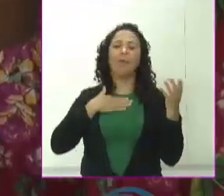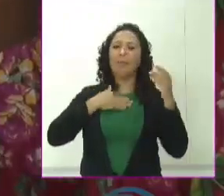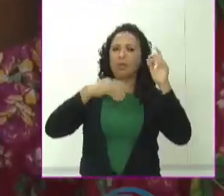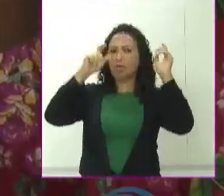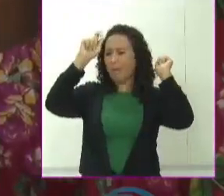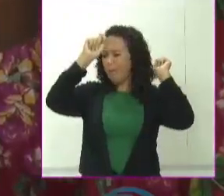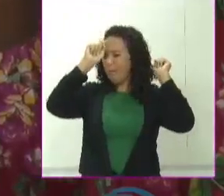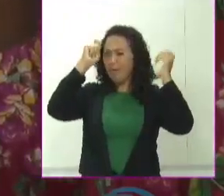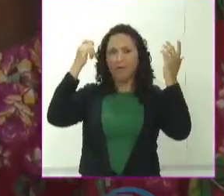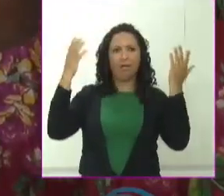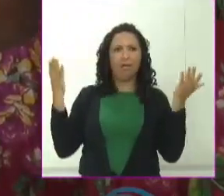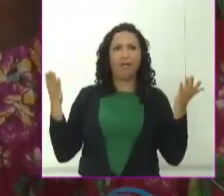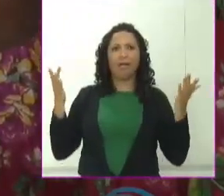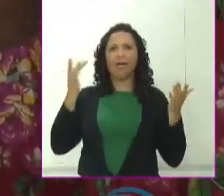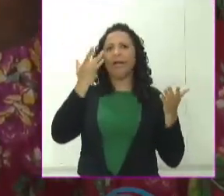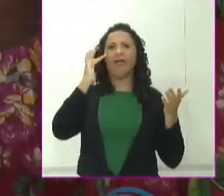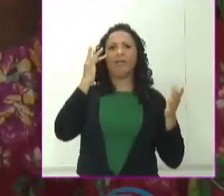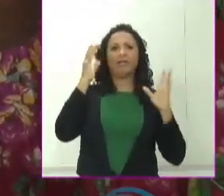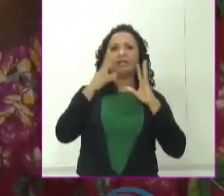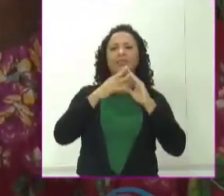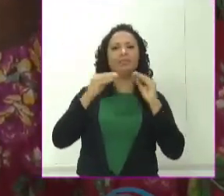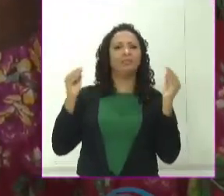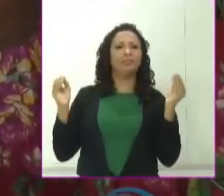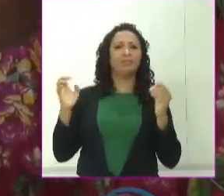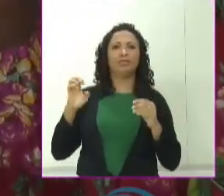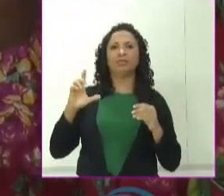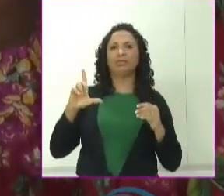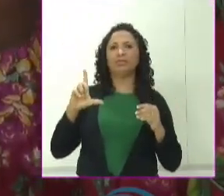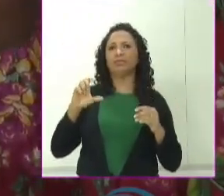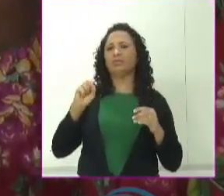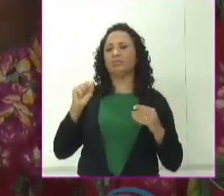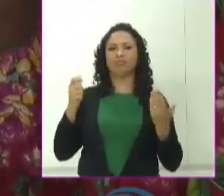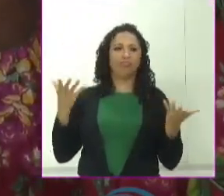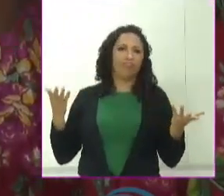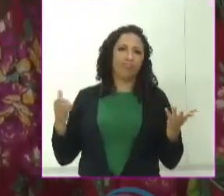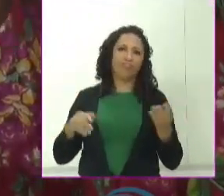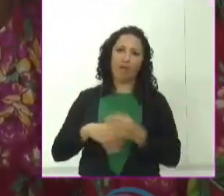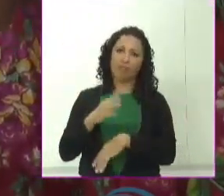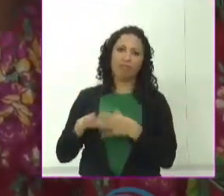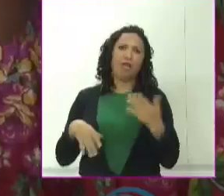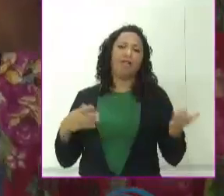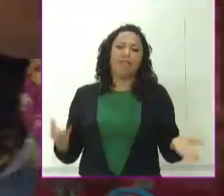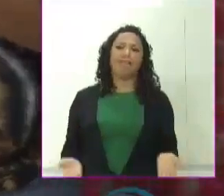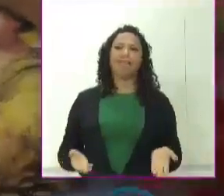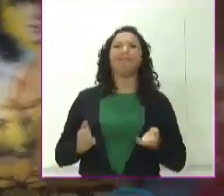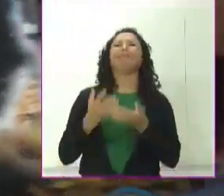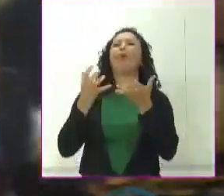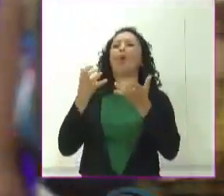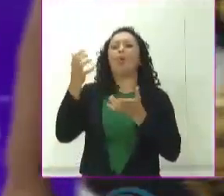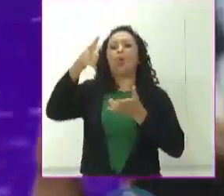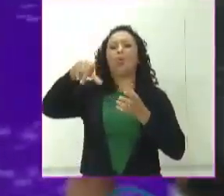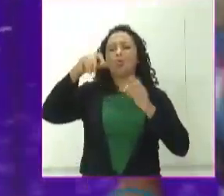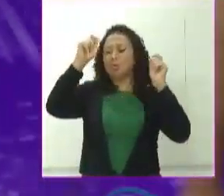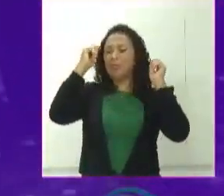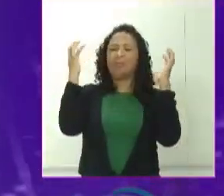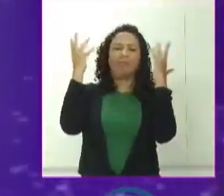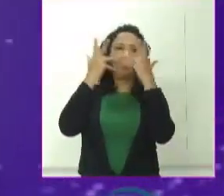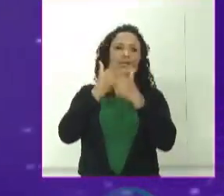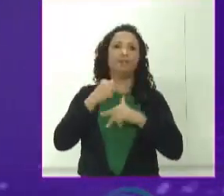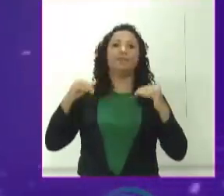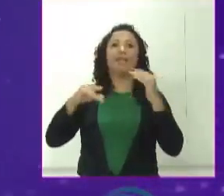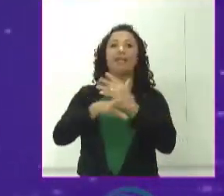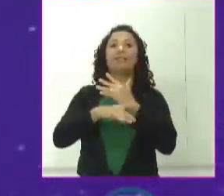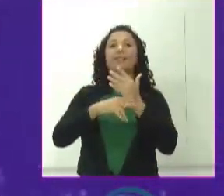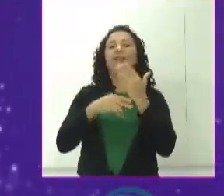que eu fui para algum lugar, fizeram a Elza. É horrível, né? Bora cantar? Bora. Olha, vamos apresentar esse boi lindo que é da cidade